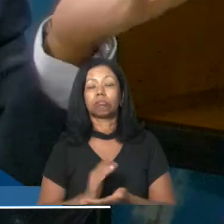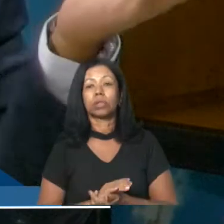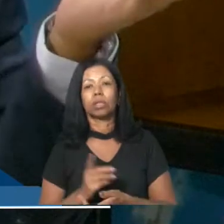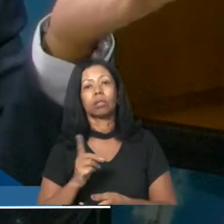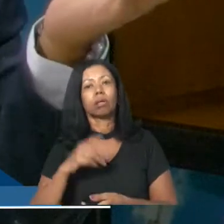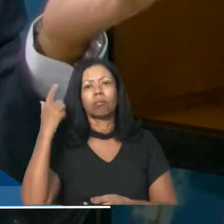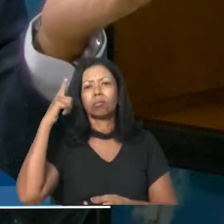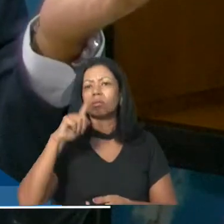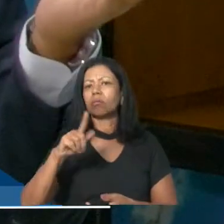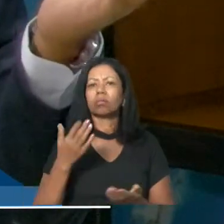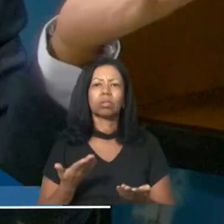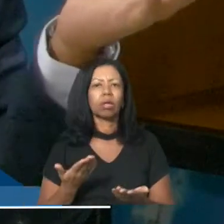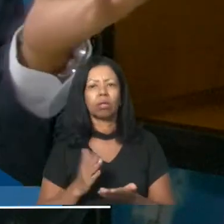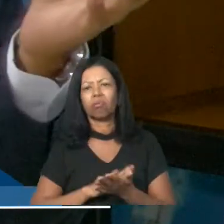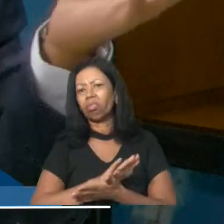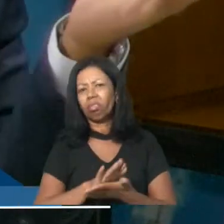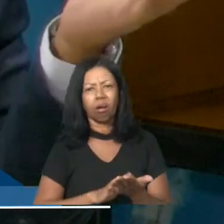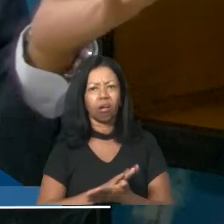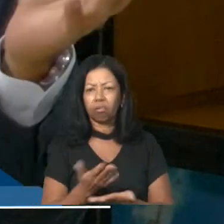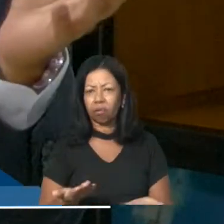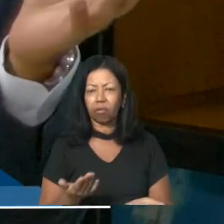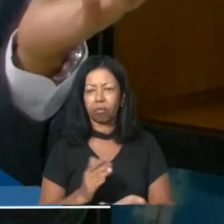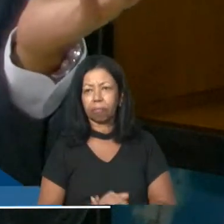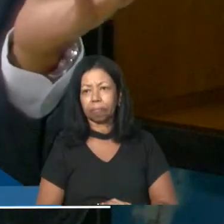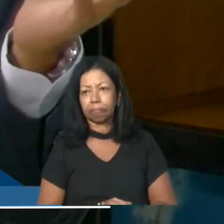se consegue nada.